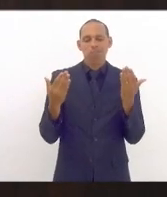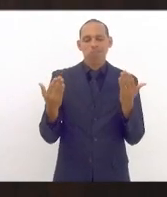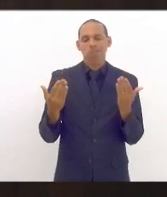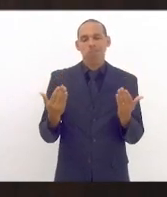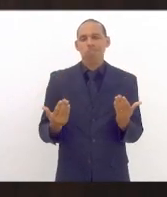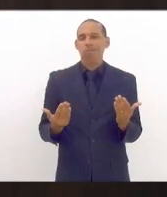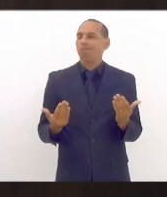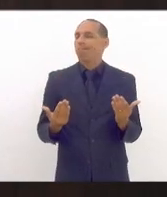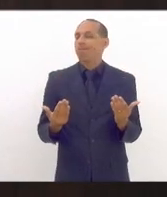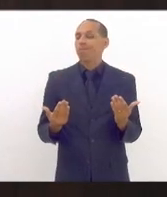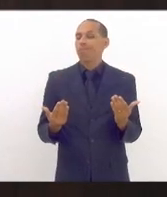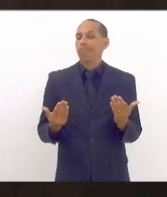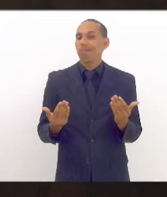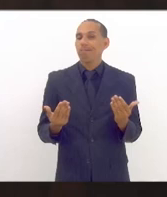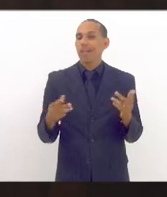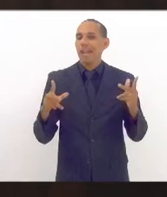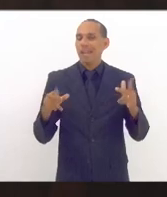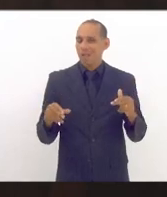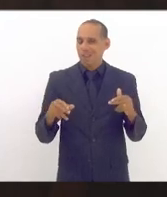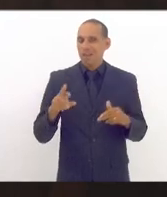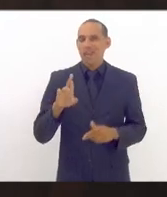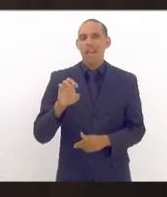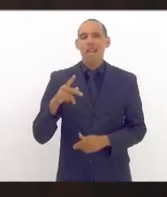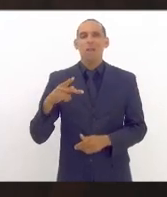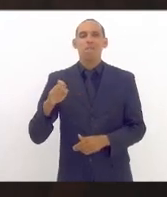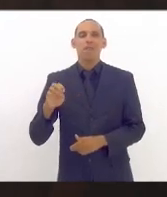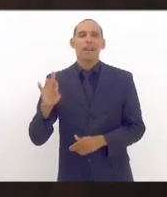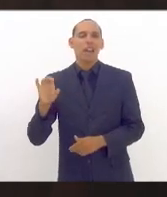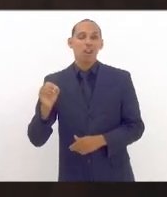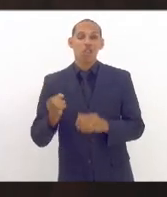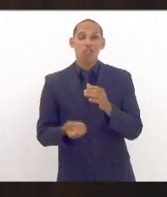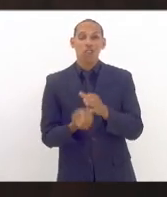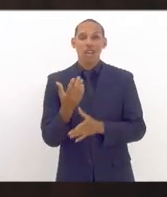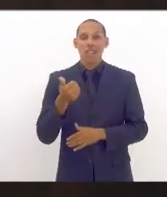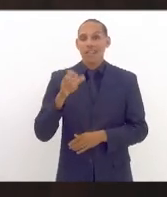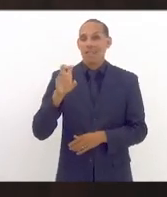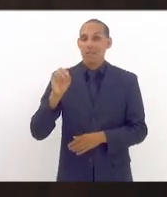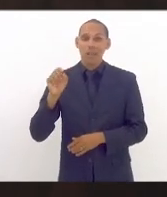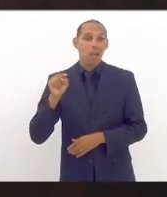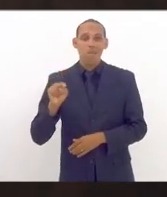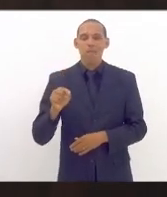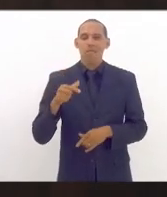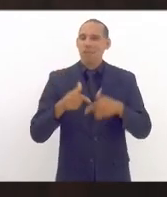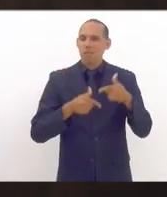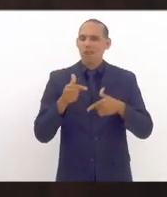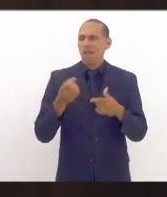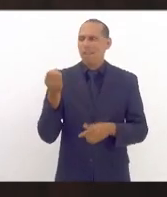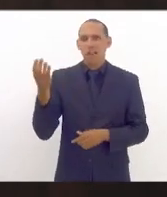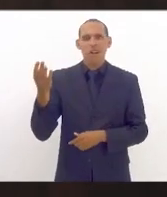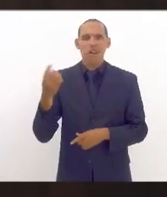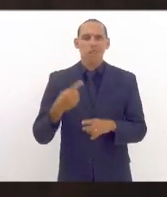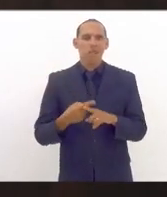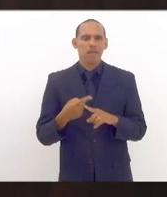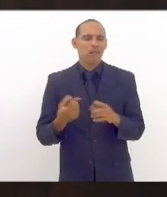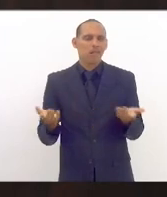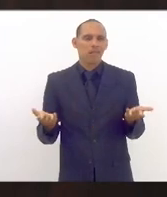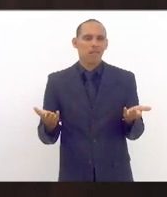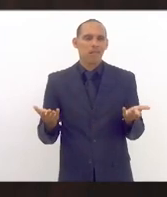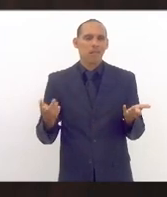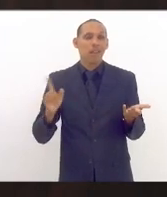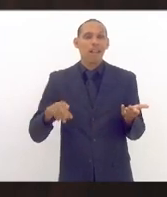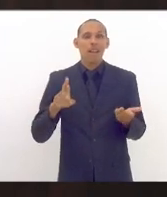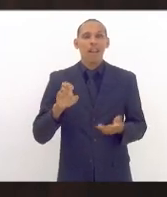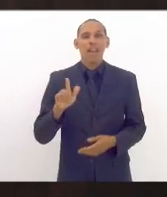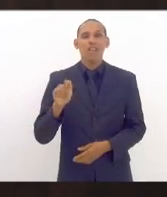vê que é igual repete o repetro vai gerar 150 mil empregos só se for lá fora porque o repetro é o